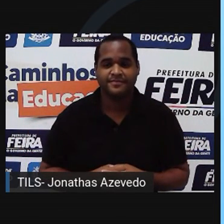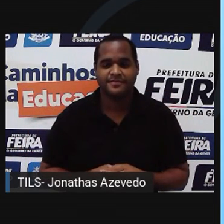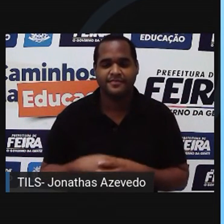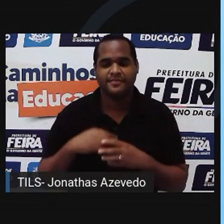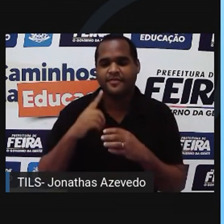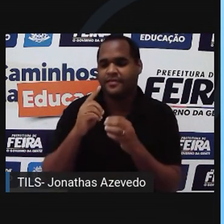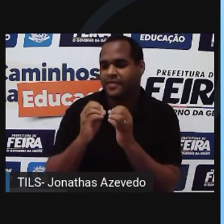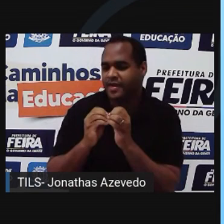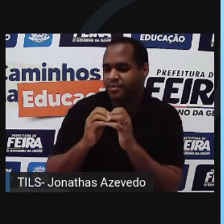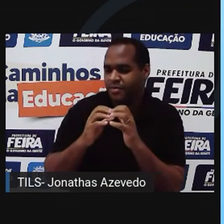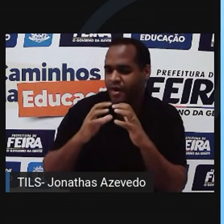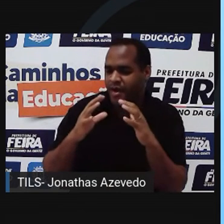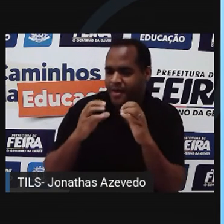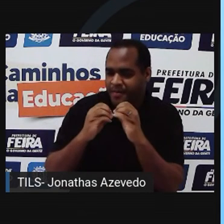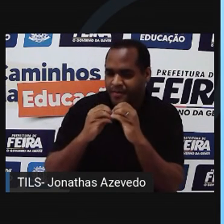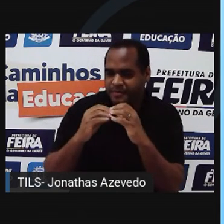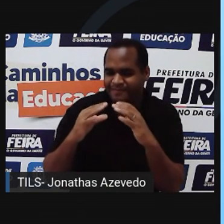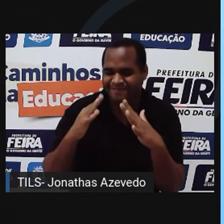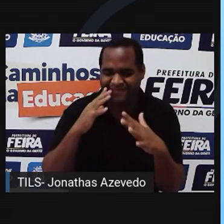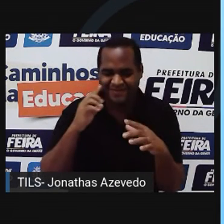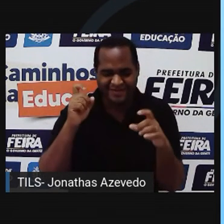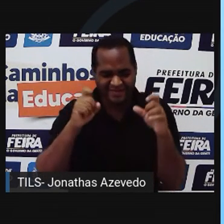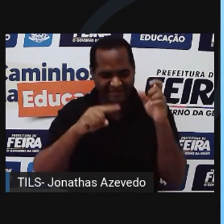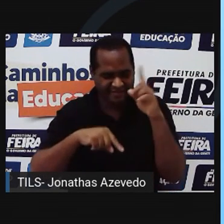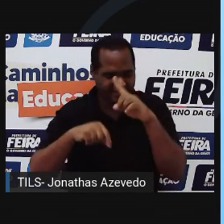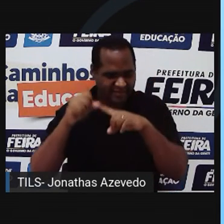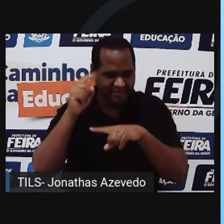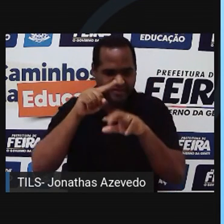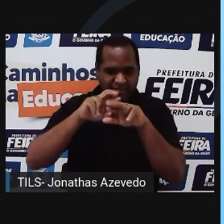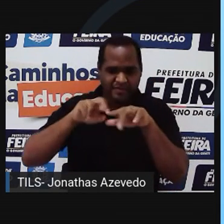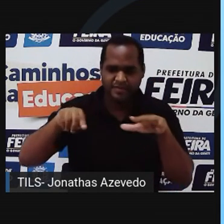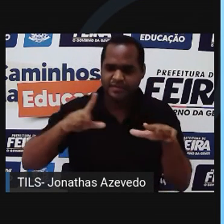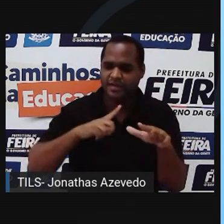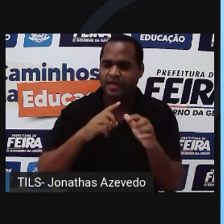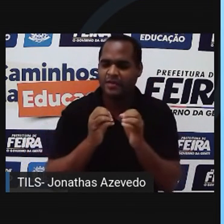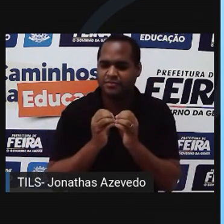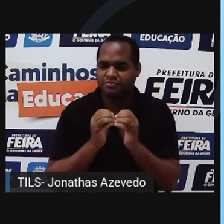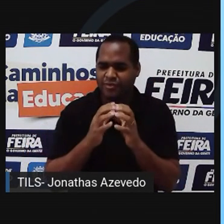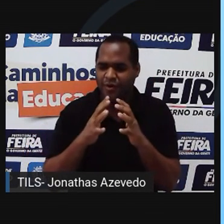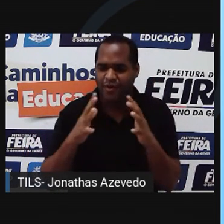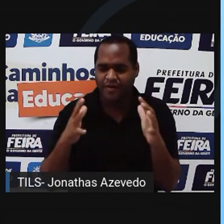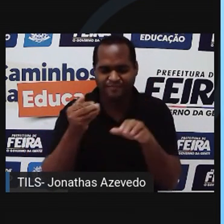A rosa com cirrose, a anti-rosa atômica.